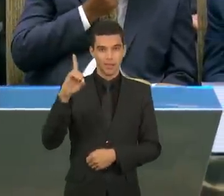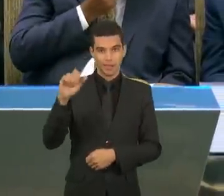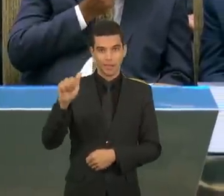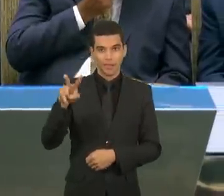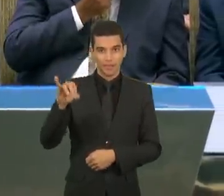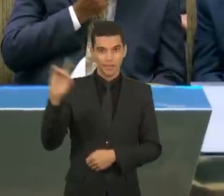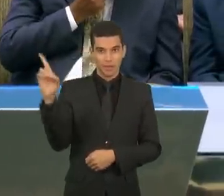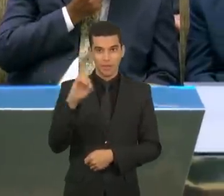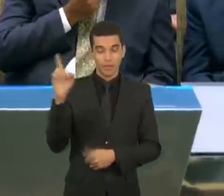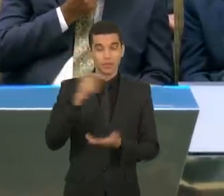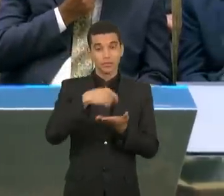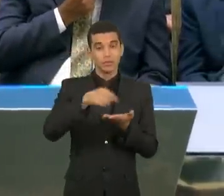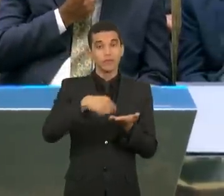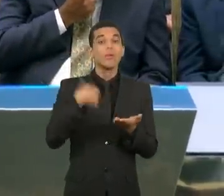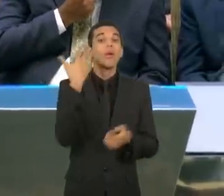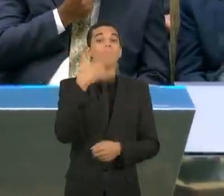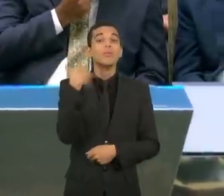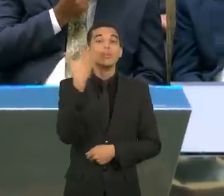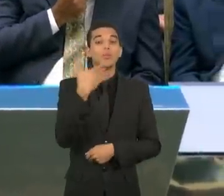música feita para o